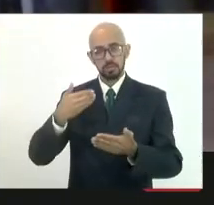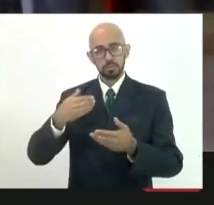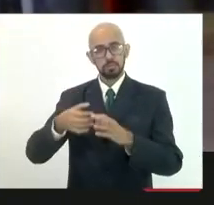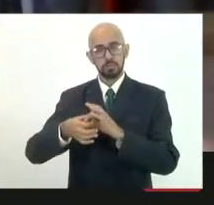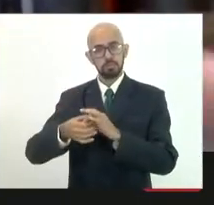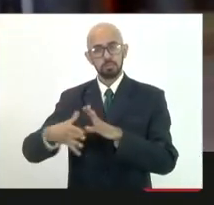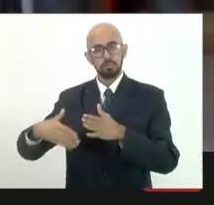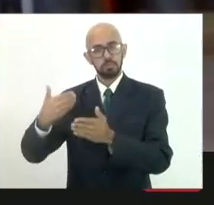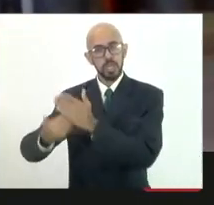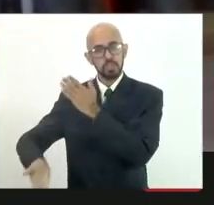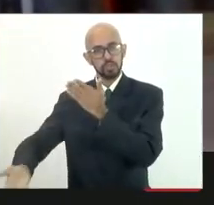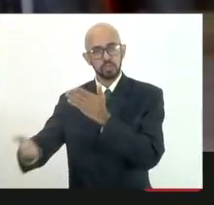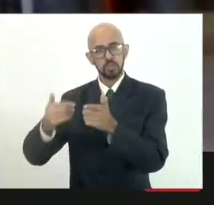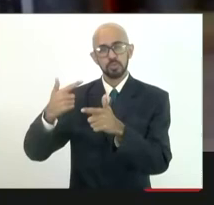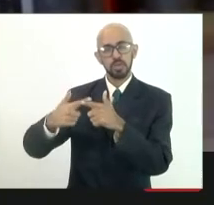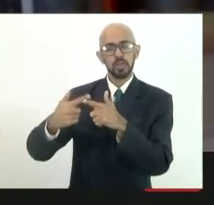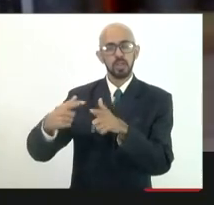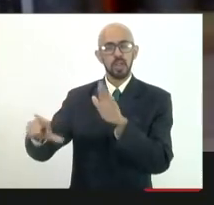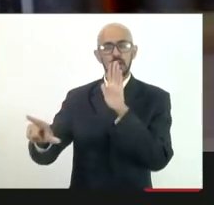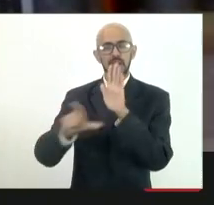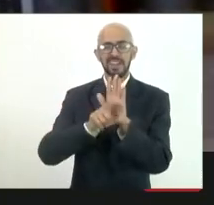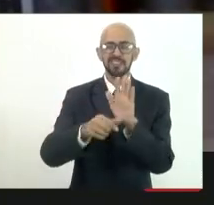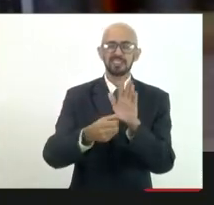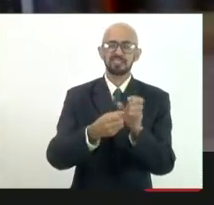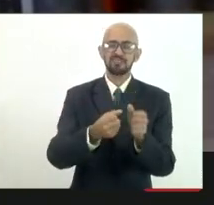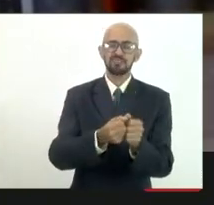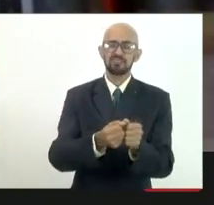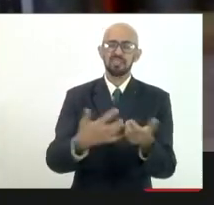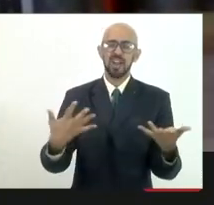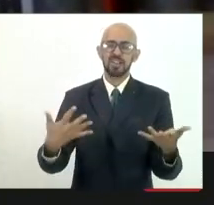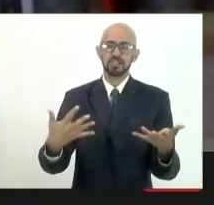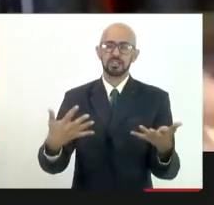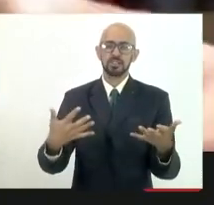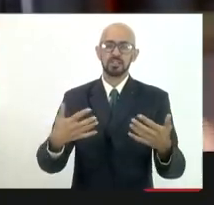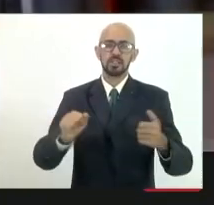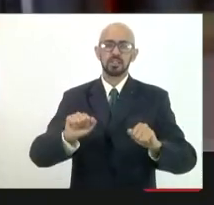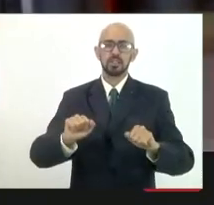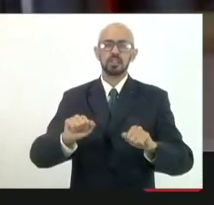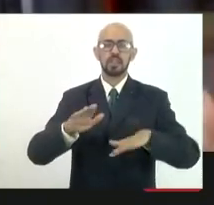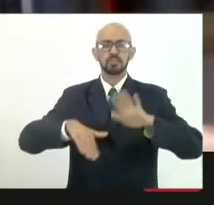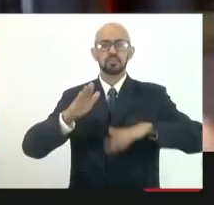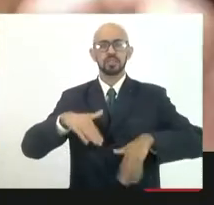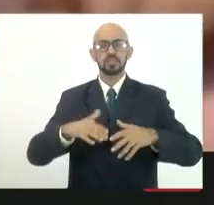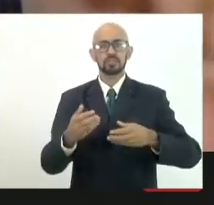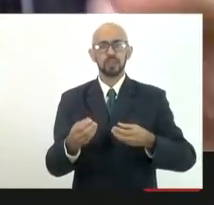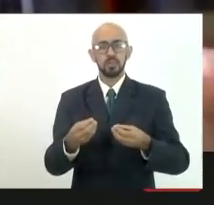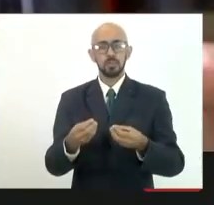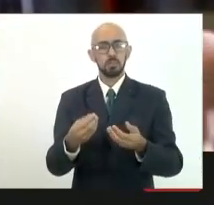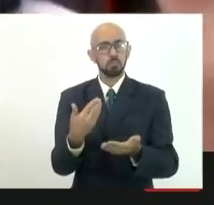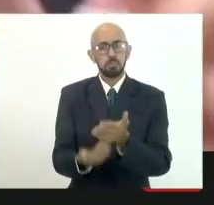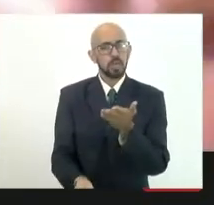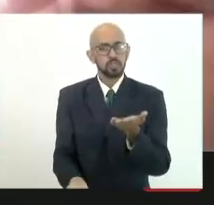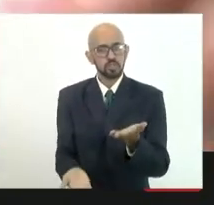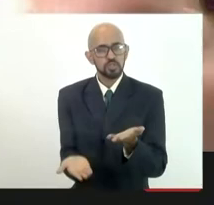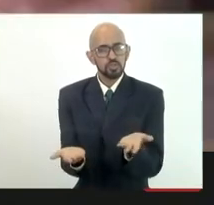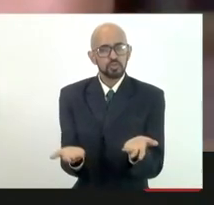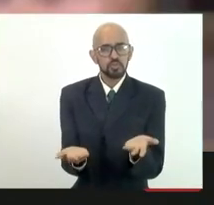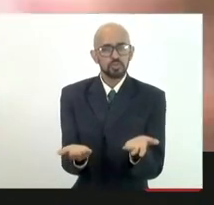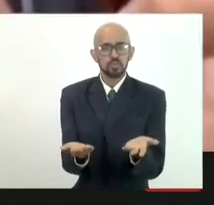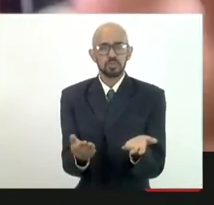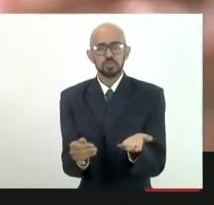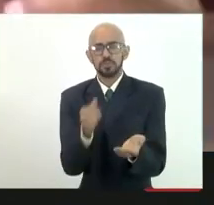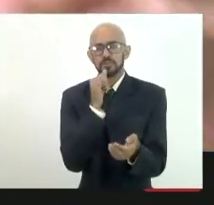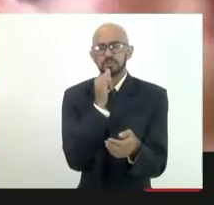são muitas leis, muitos temas, e às vezes ficam dispersas, e às vezes um dispositivo que nós